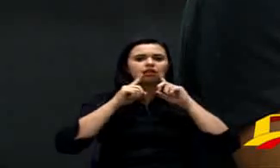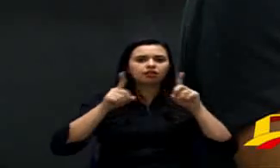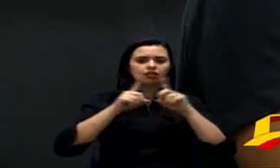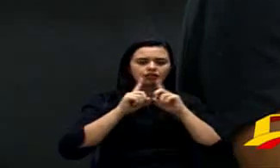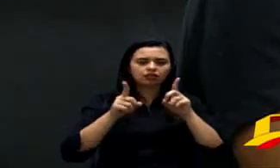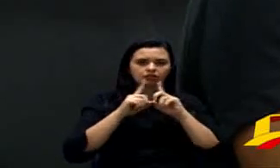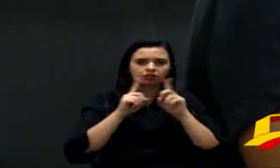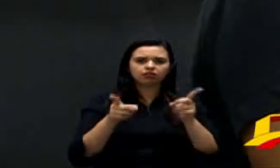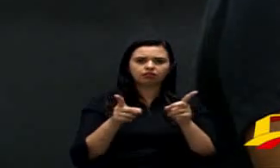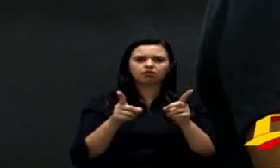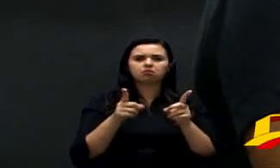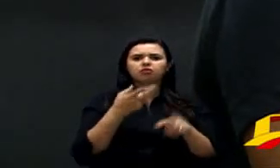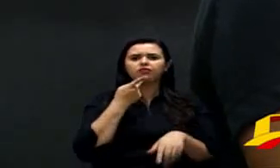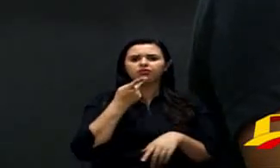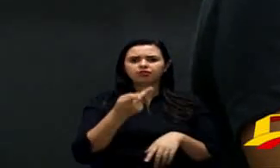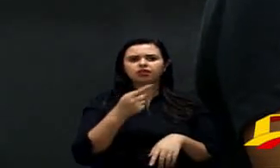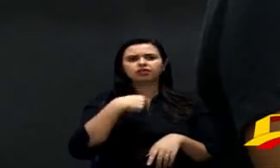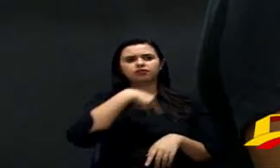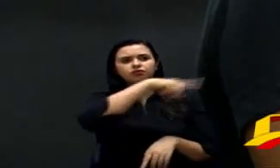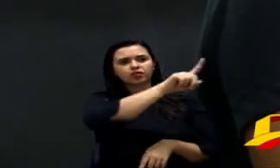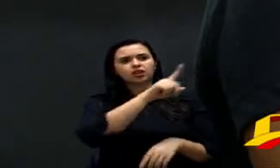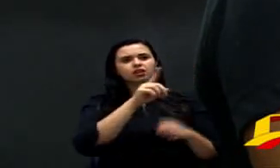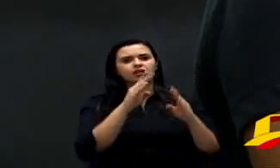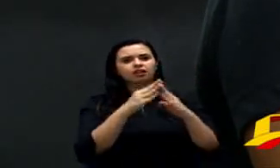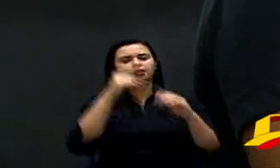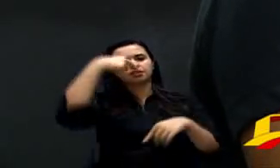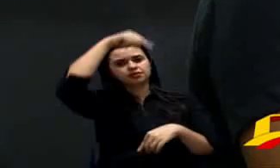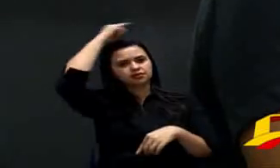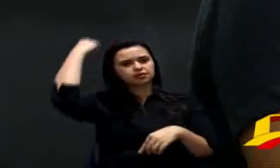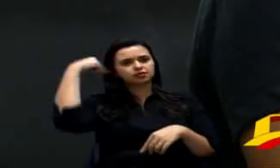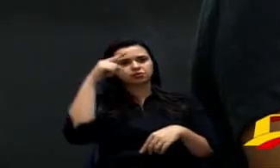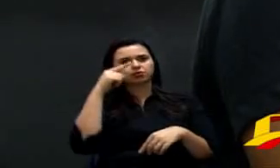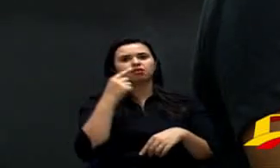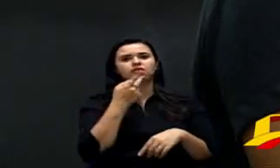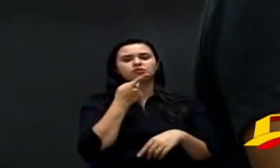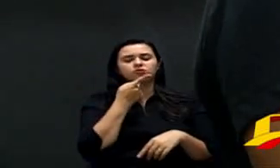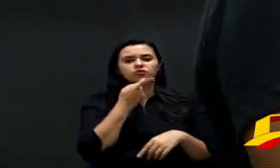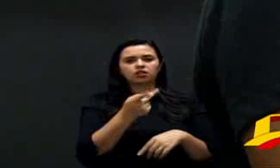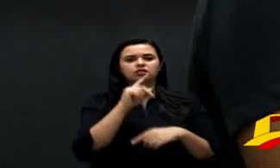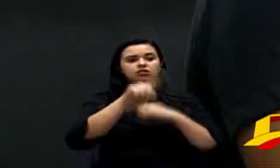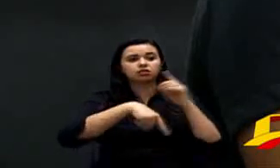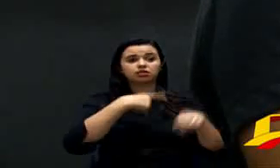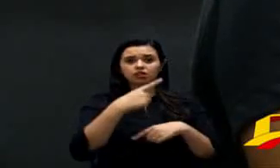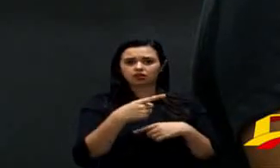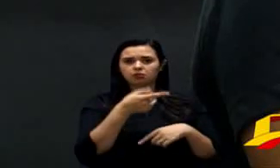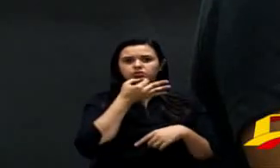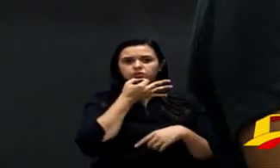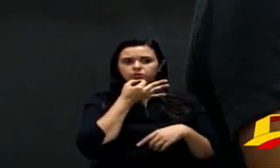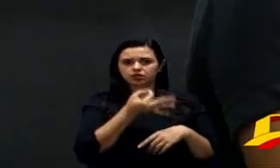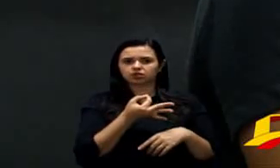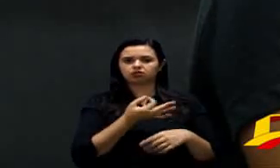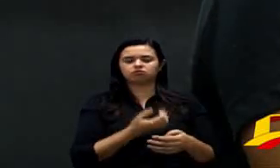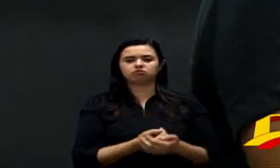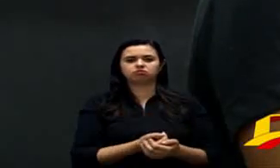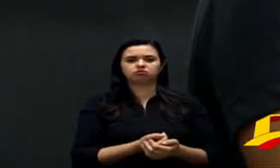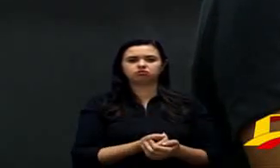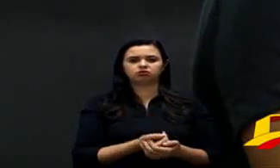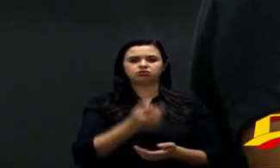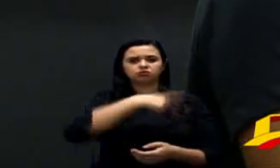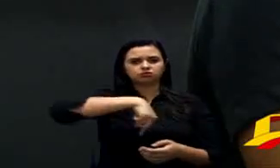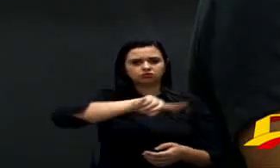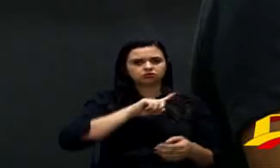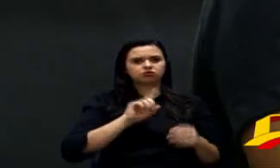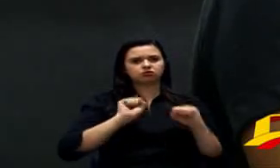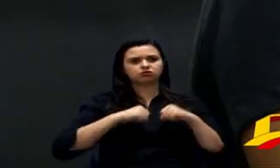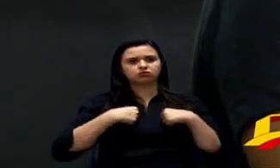façam o que eles falaram. Vão até lá, conheçam o santuário, para depois tirar as deduções. A nossa luta vai